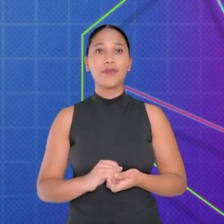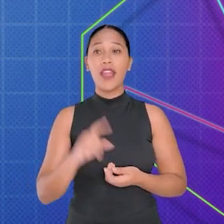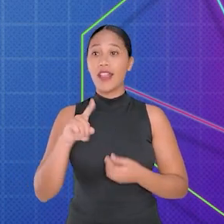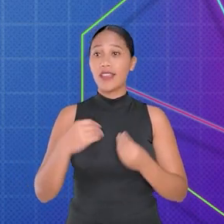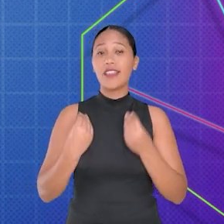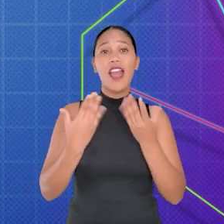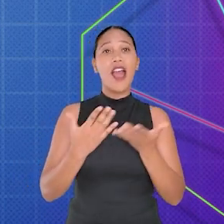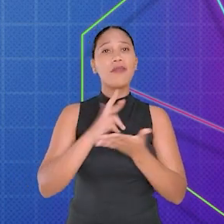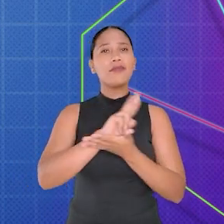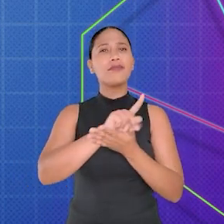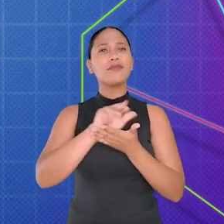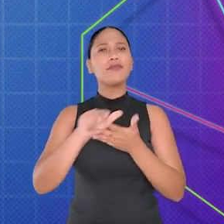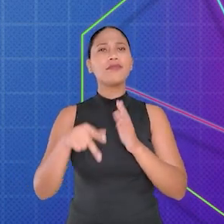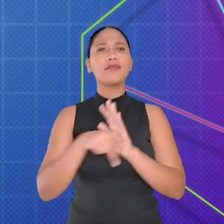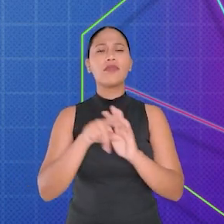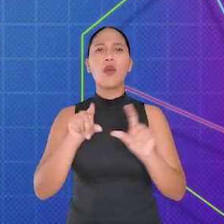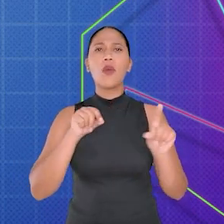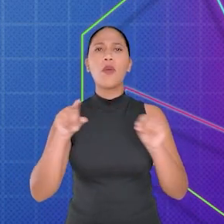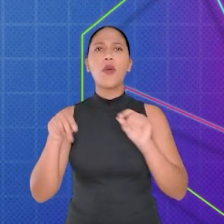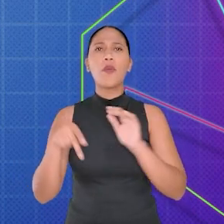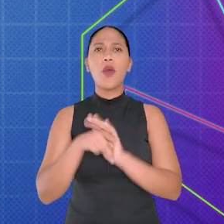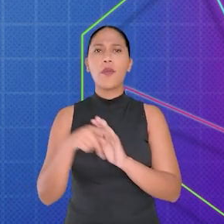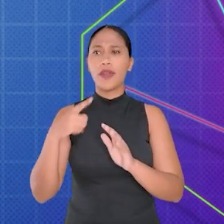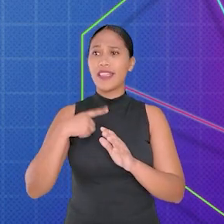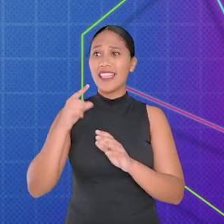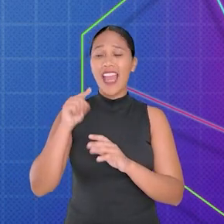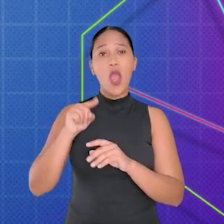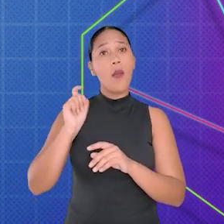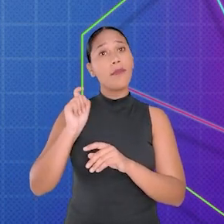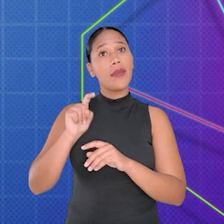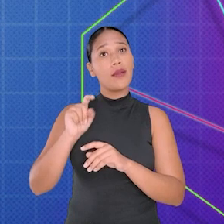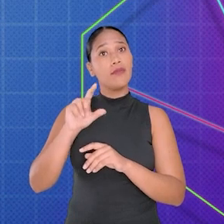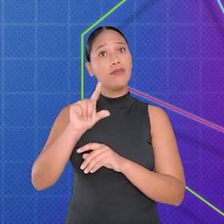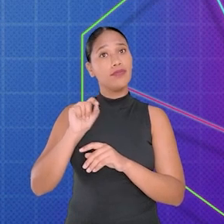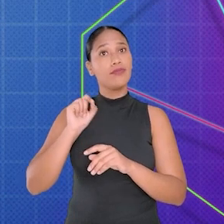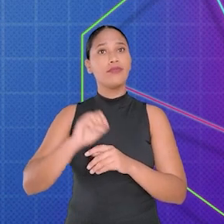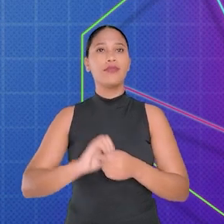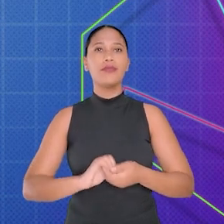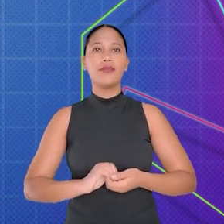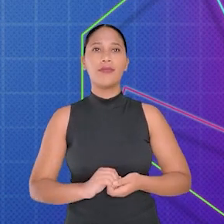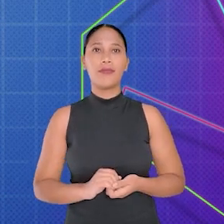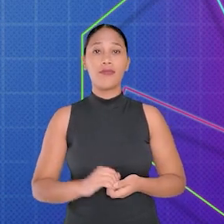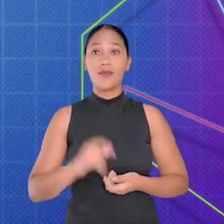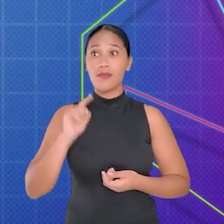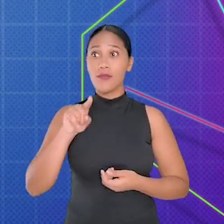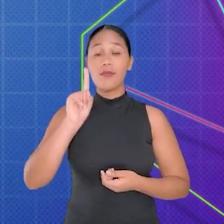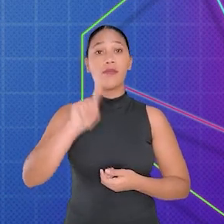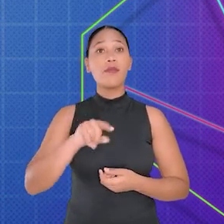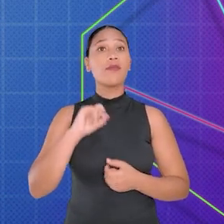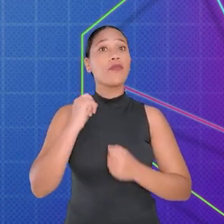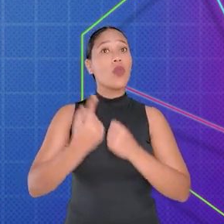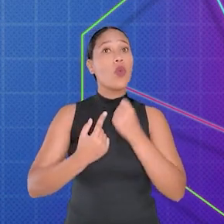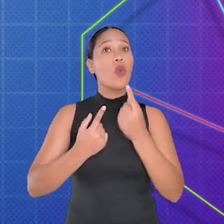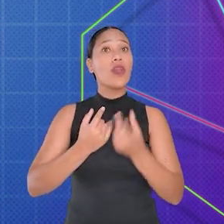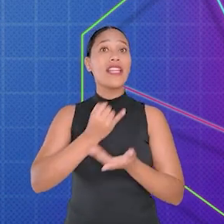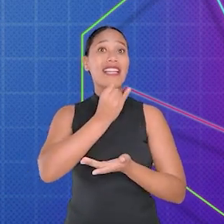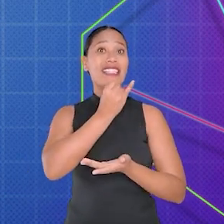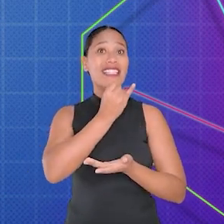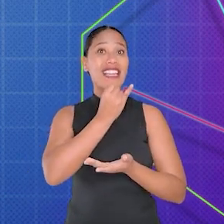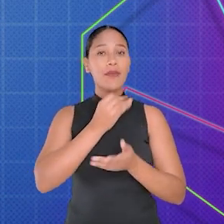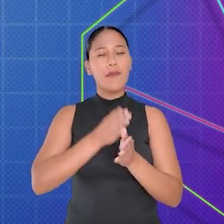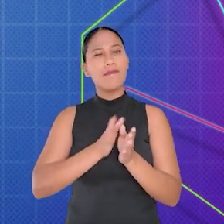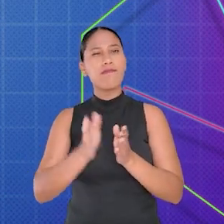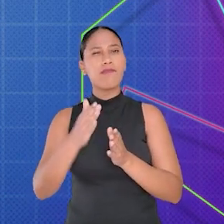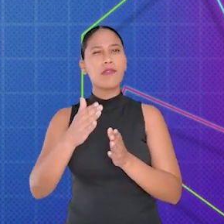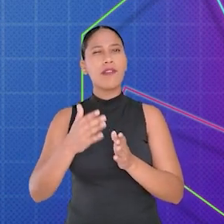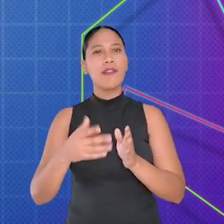3D. Ele oferece diversas opções de propriedades para objetos selecionados na cena 3D. Esses são apenas alguns exemplos